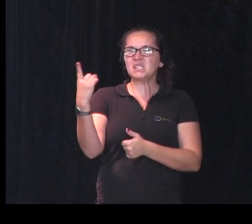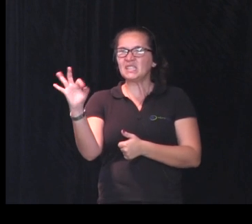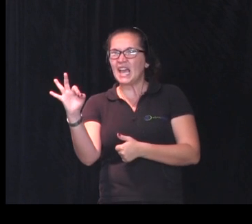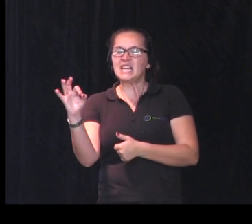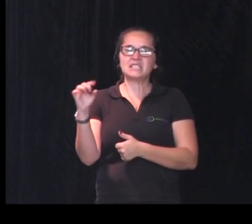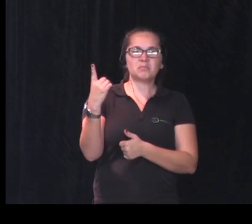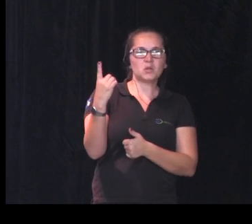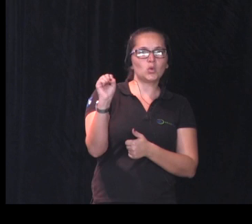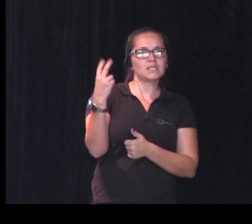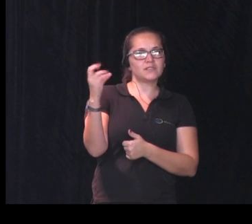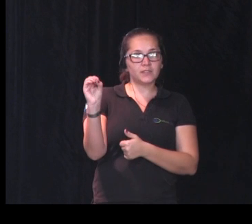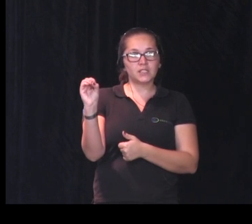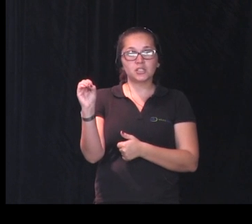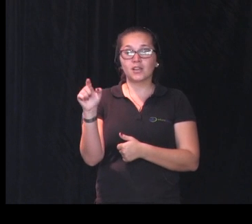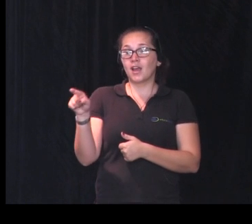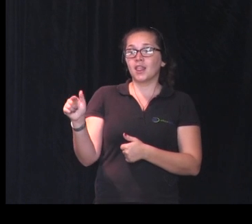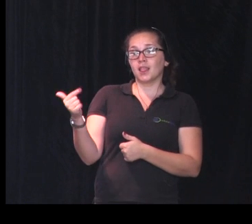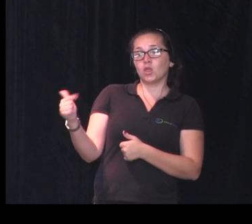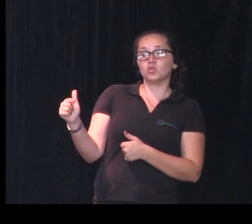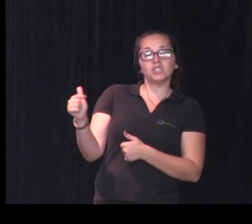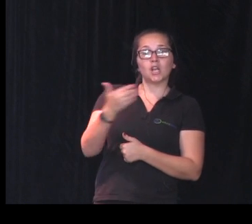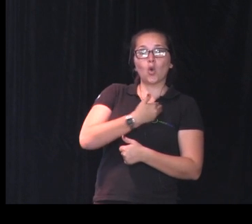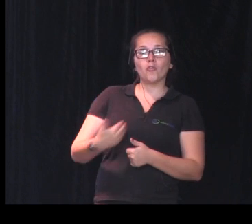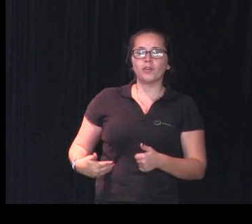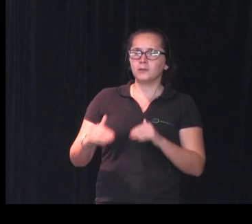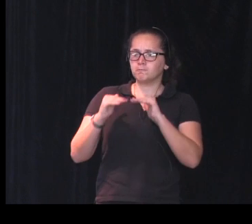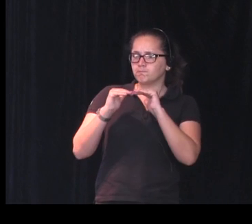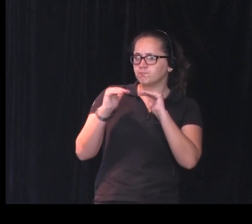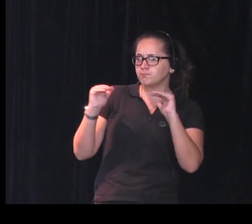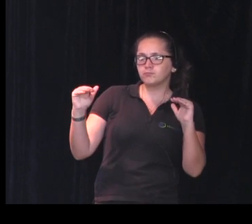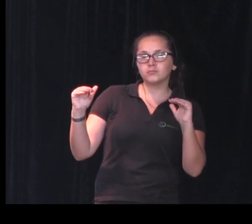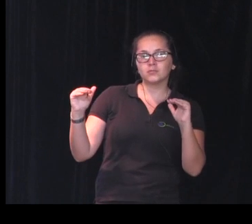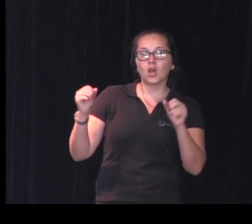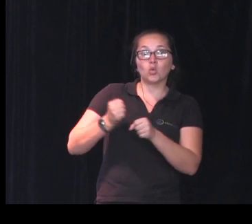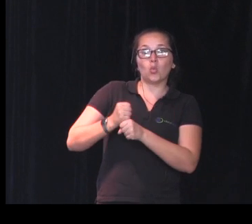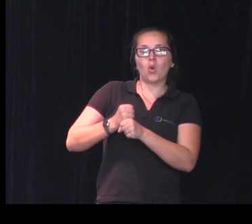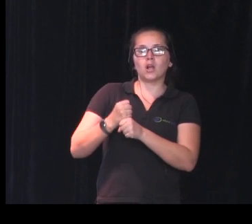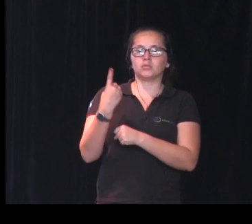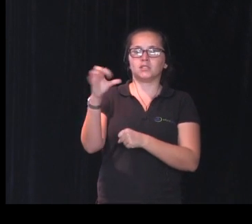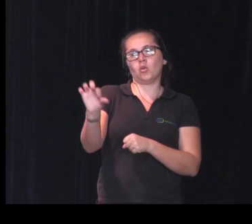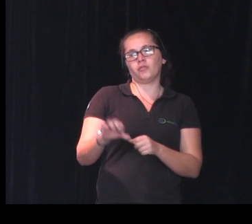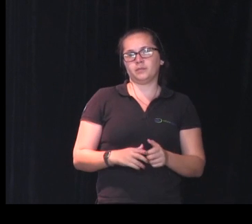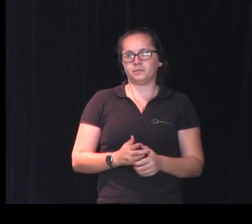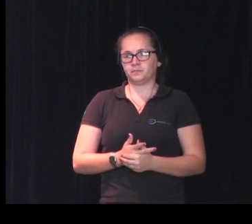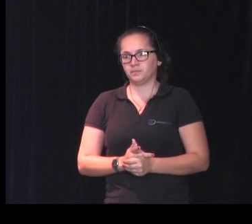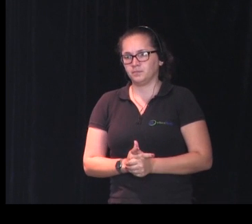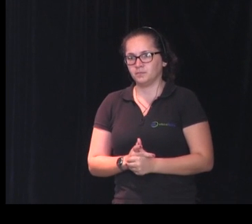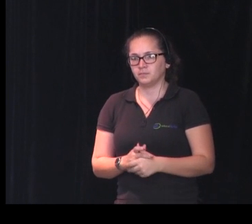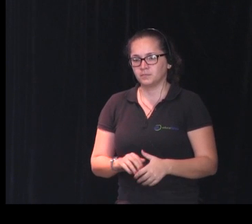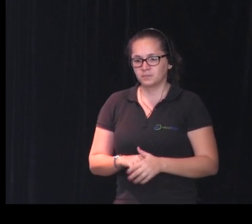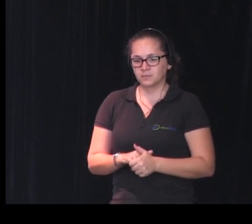a 1810, 1820, não tiveram governos estáveis durante o século